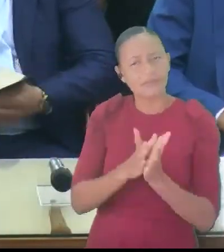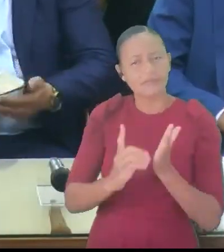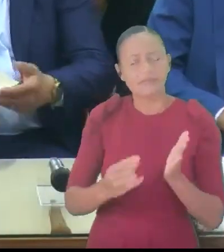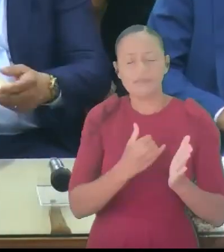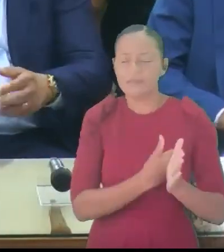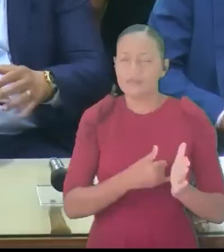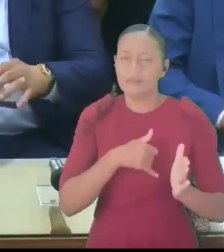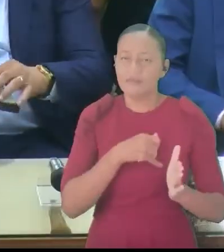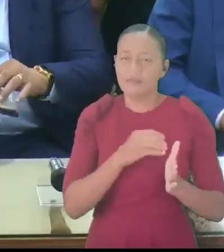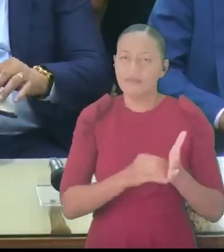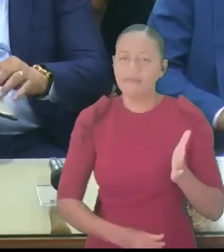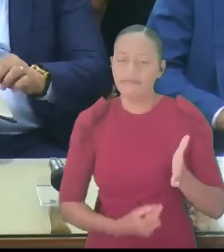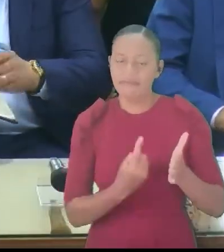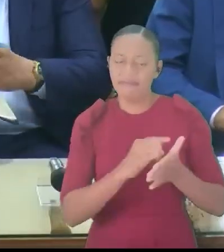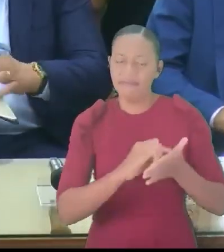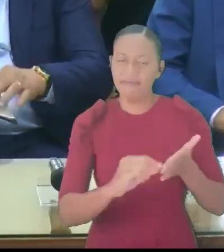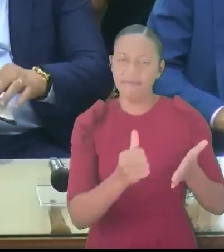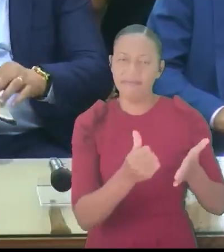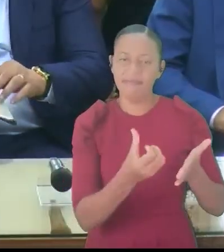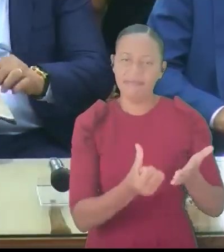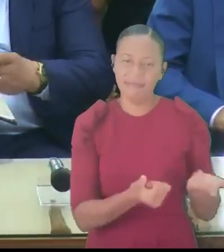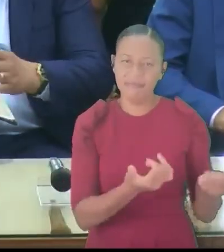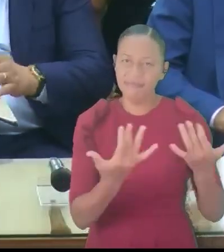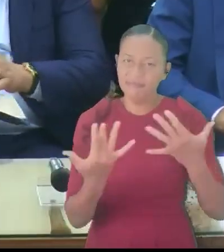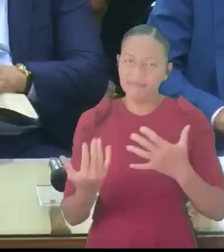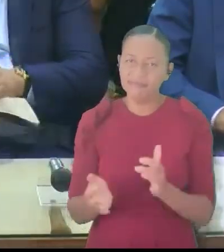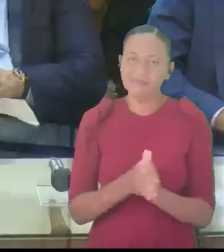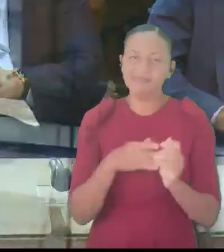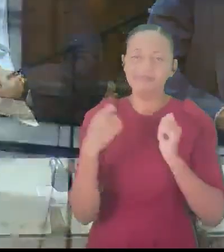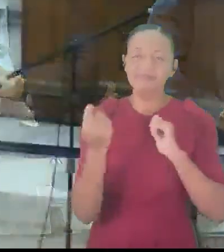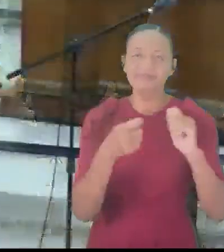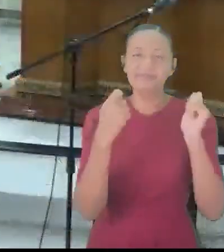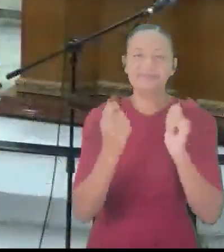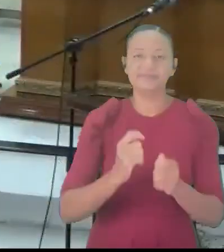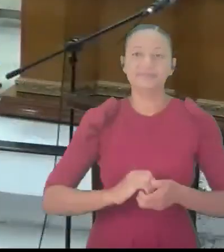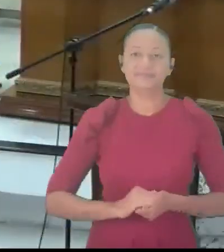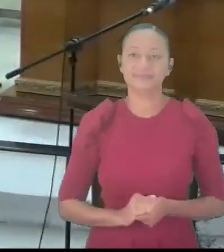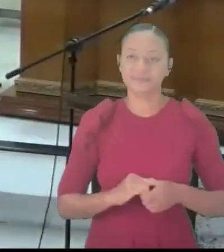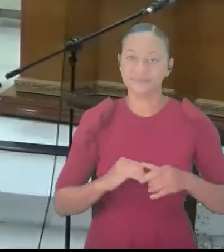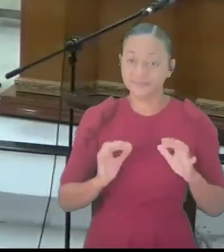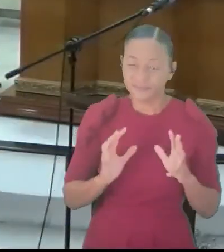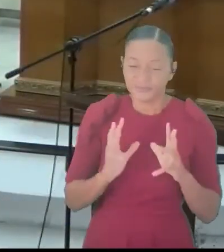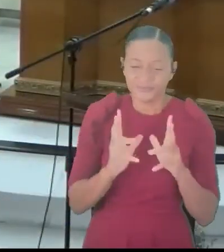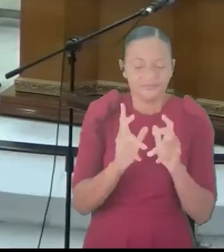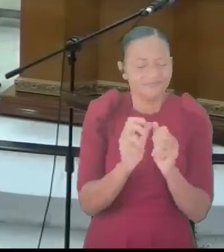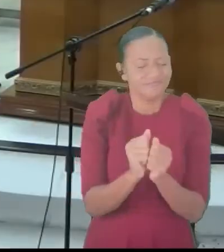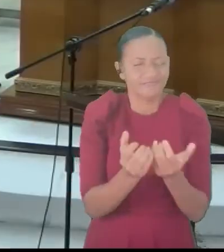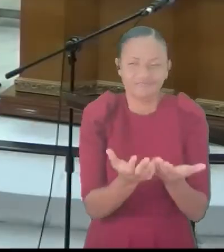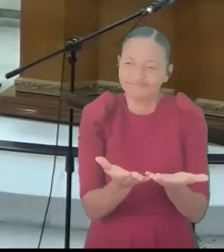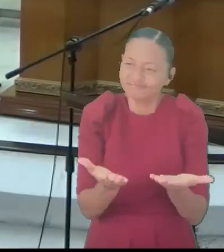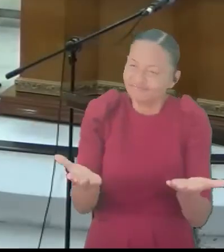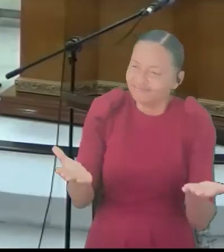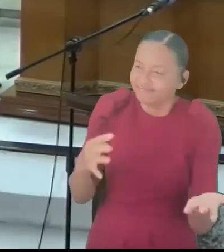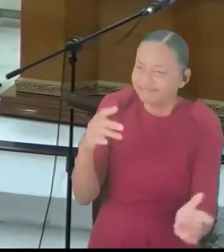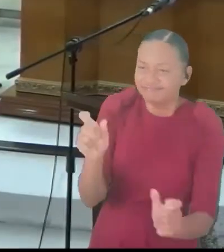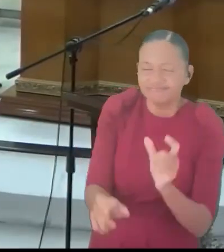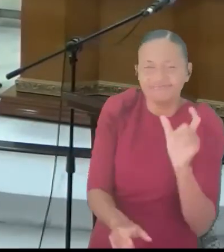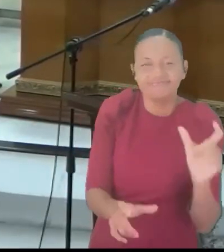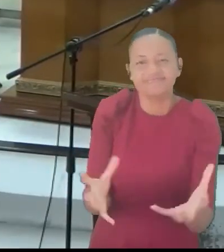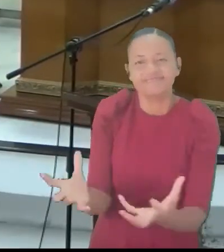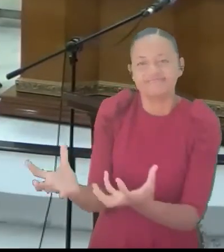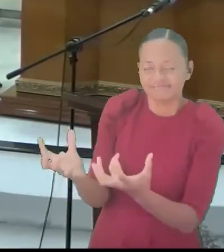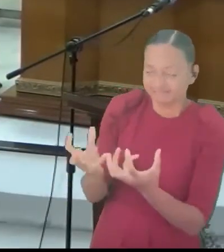Evangelho de São João 1:16. Aleluia. E todos nós recebemos também